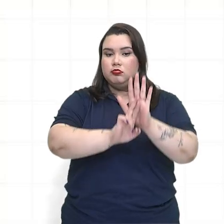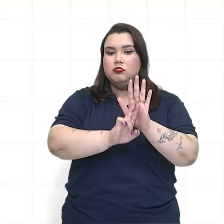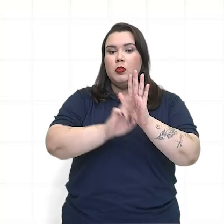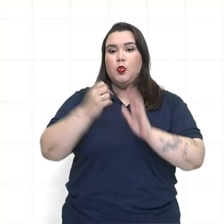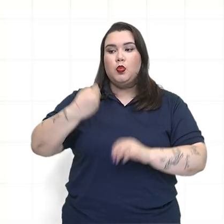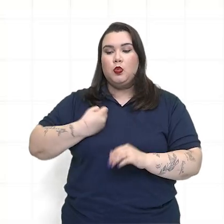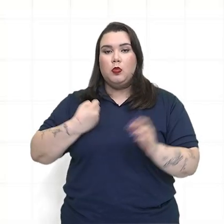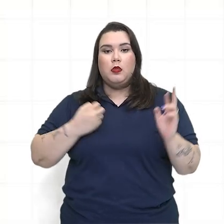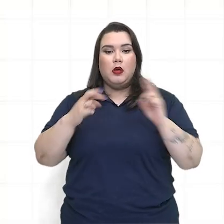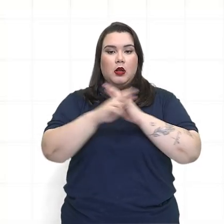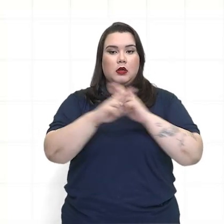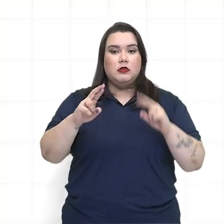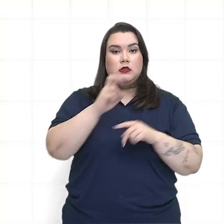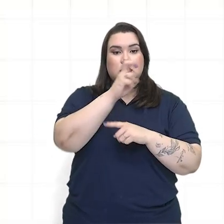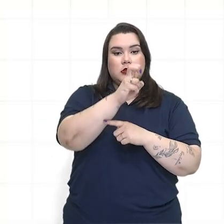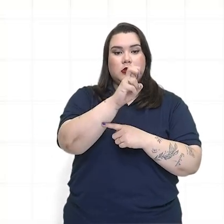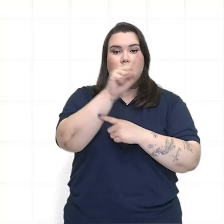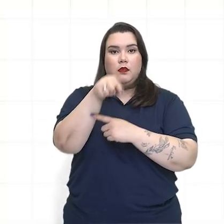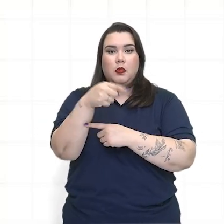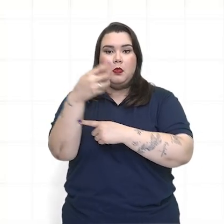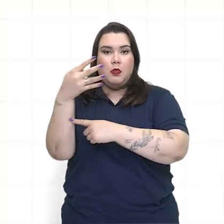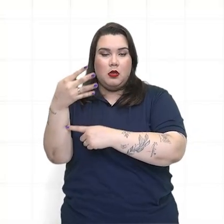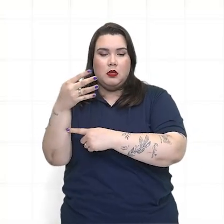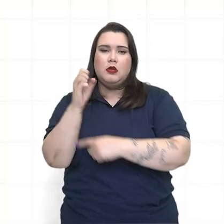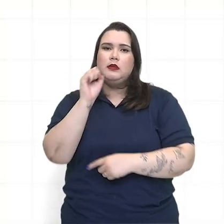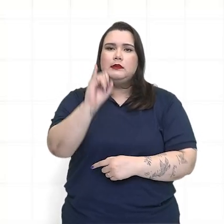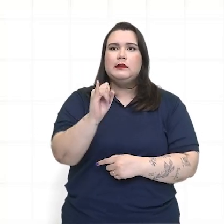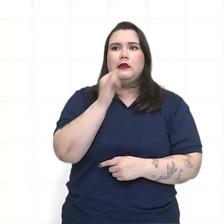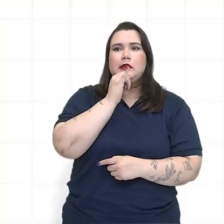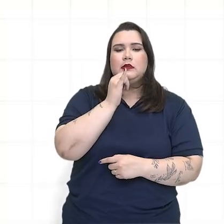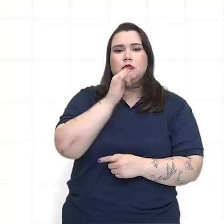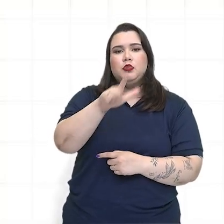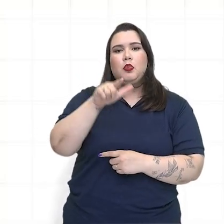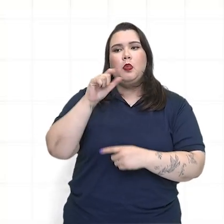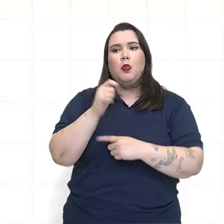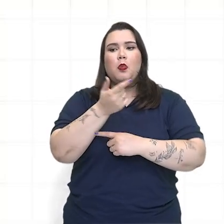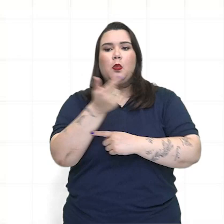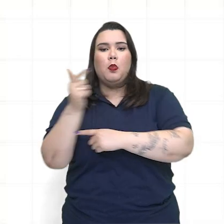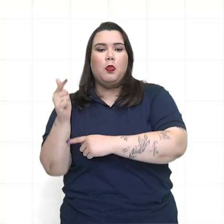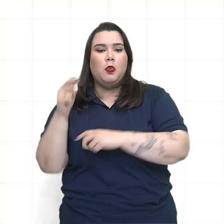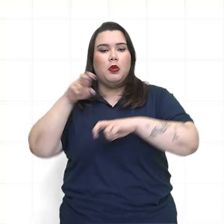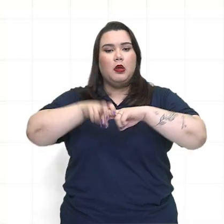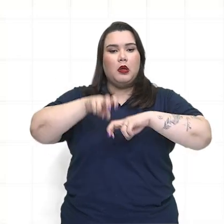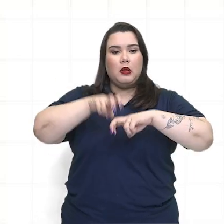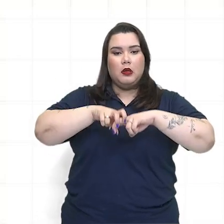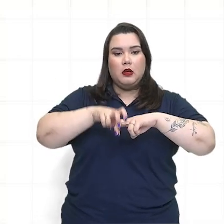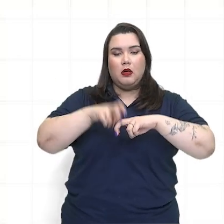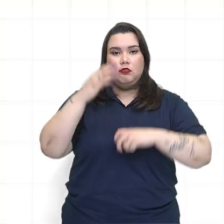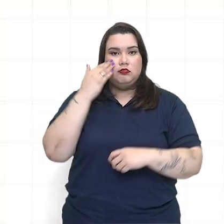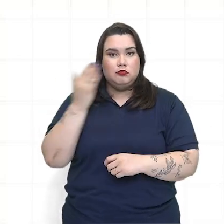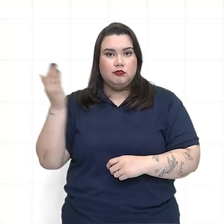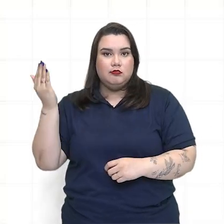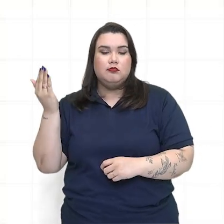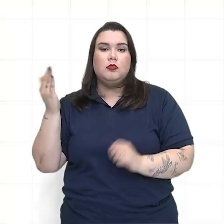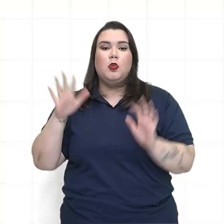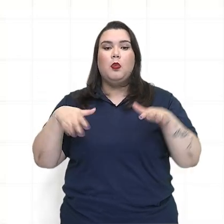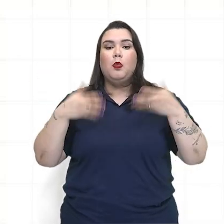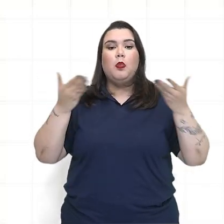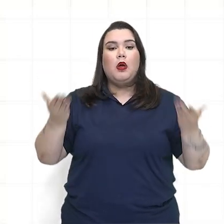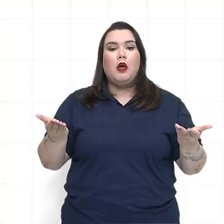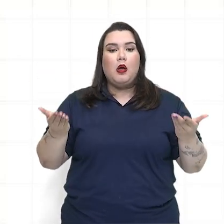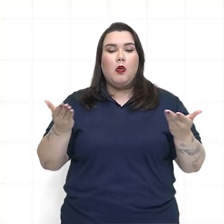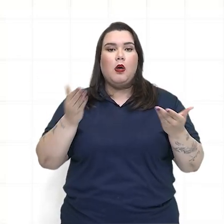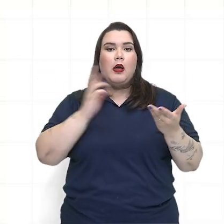as coordenadas 5, 4. Se nós formos escolher esta cadeira aqui, por exemplo, olha só, qual seria